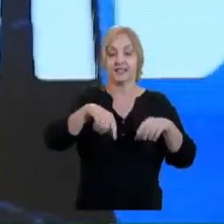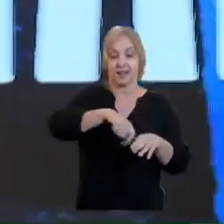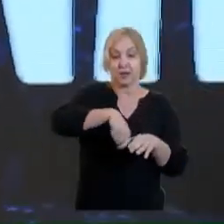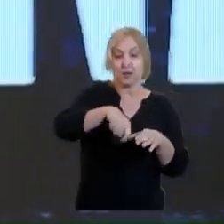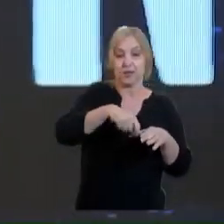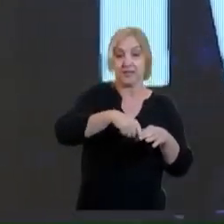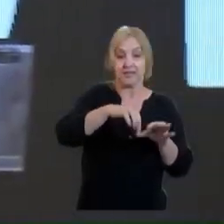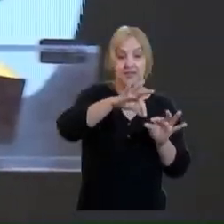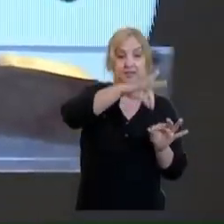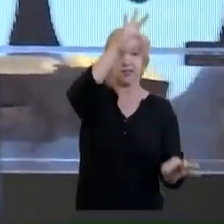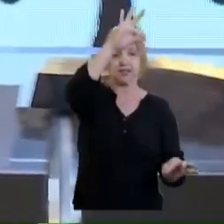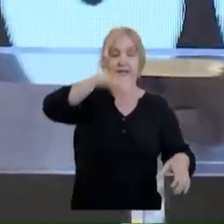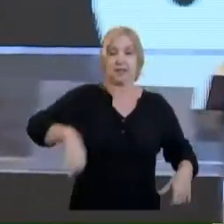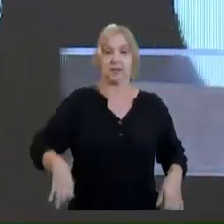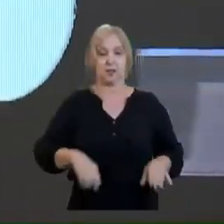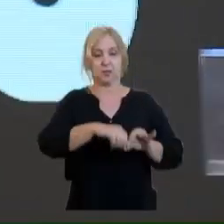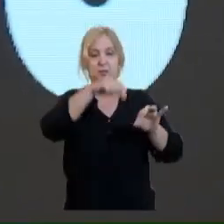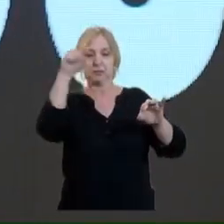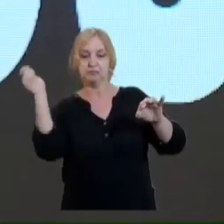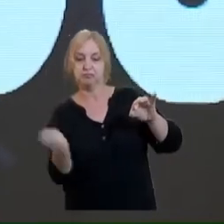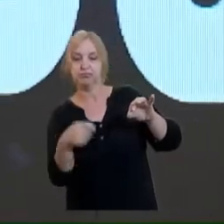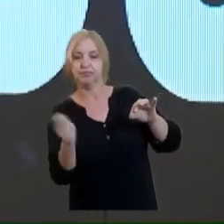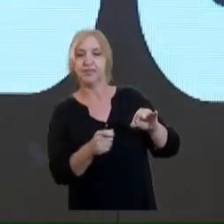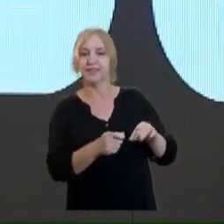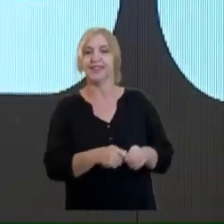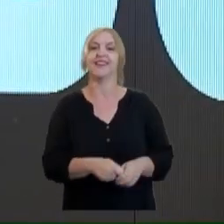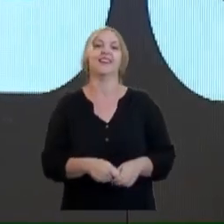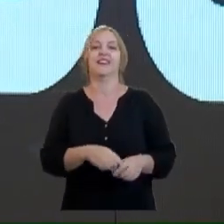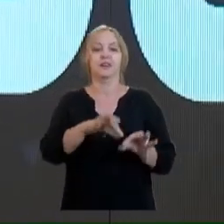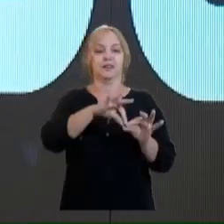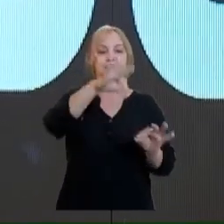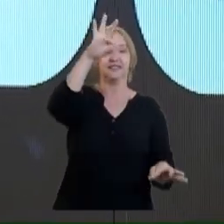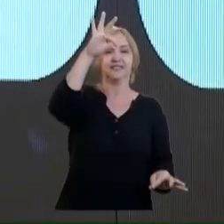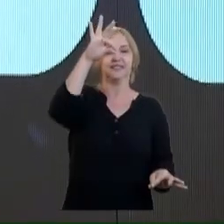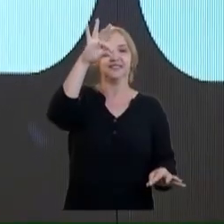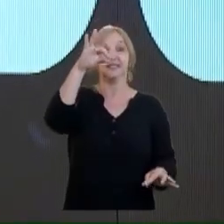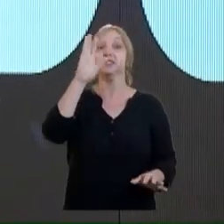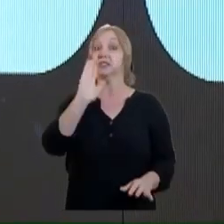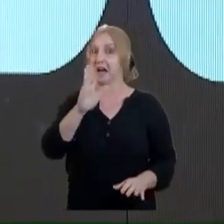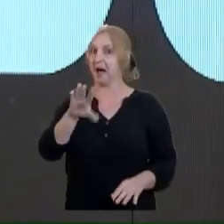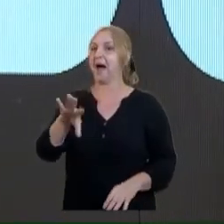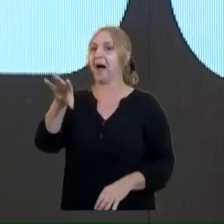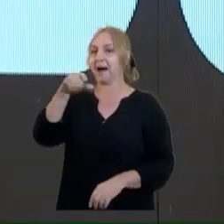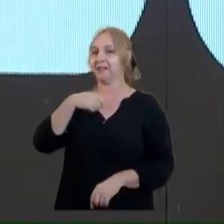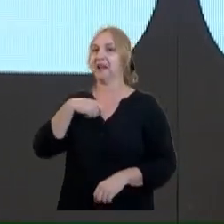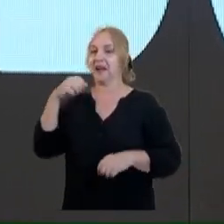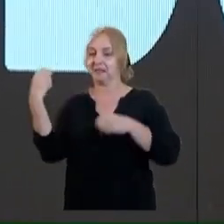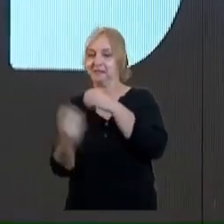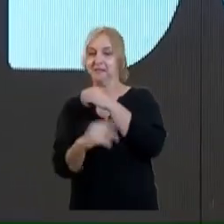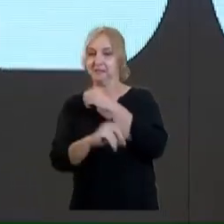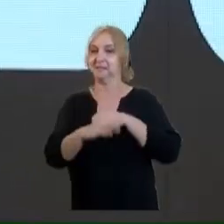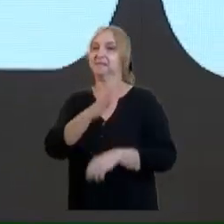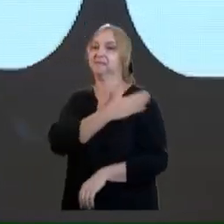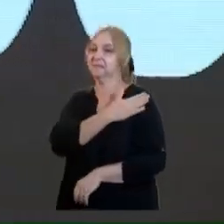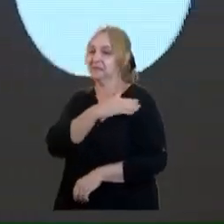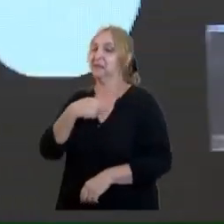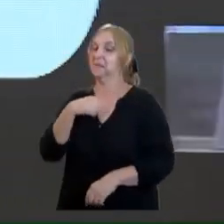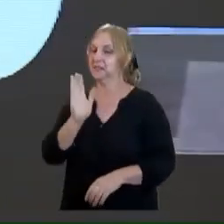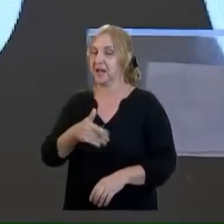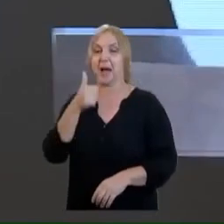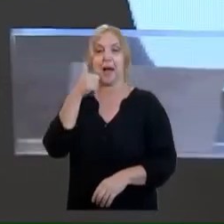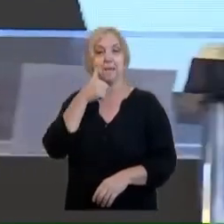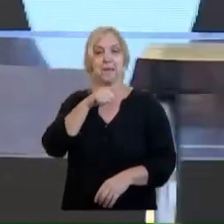ficava pendurado um chicote. E esse chicote, quantas vezes ele cantou em mim? E foi